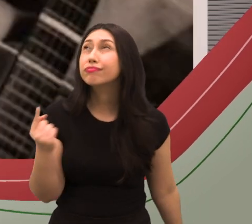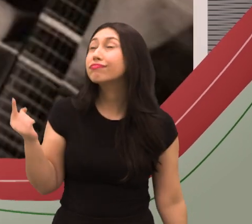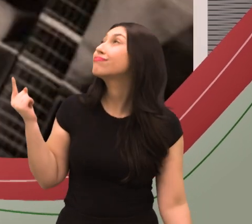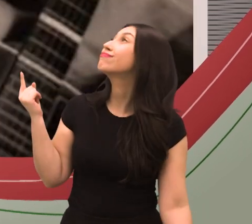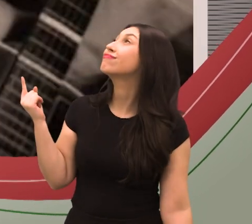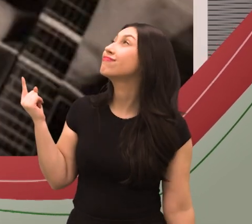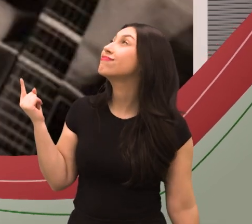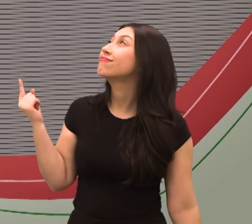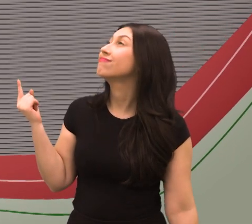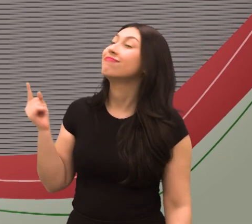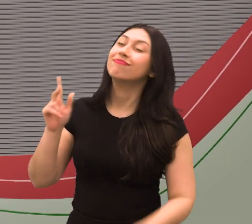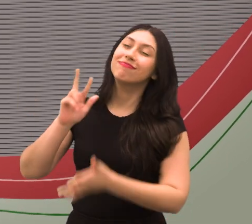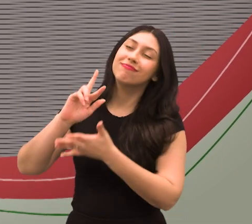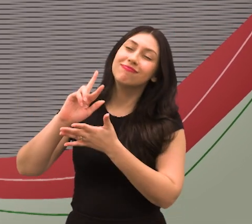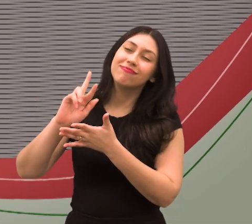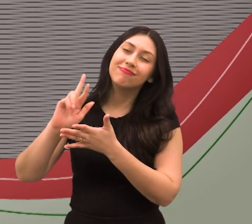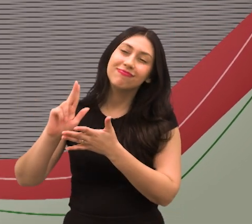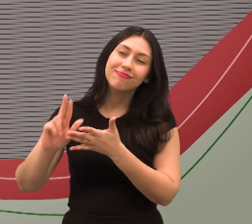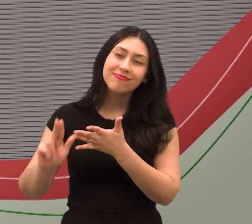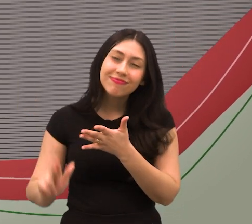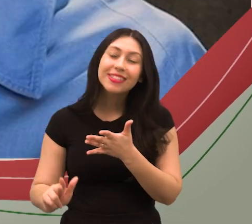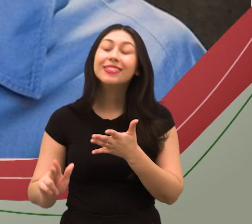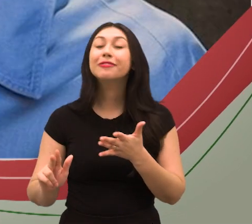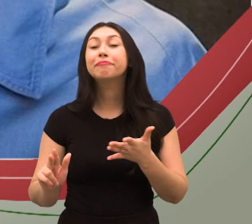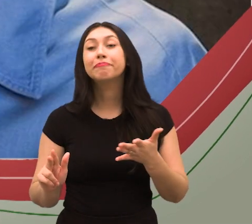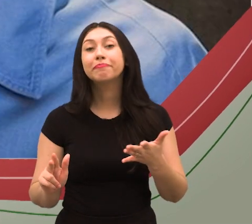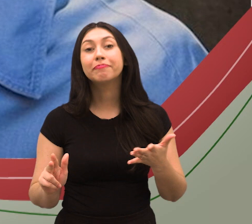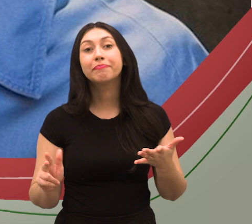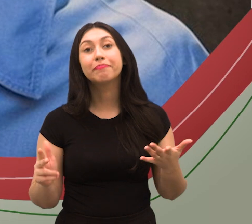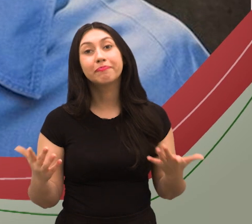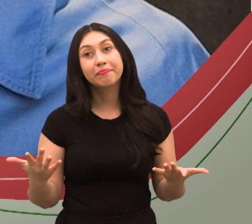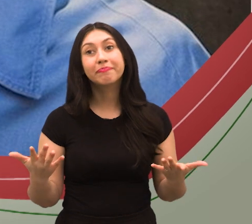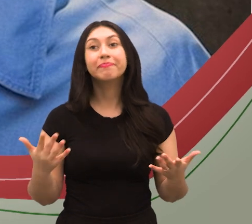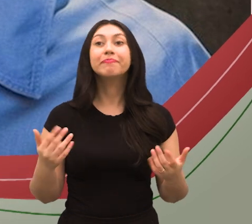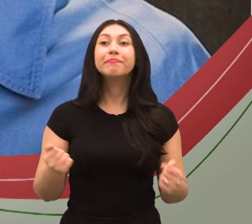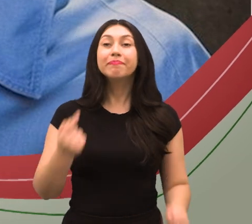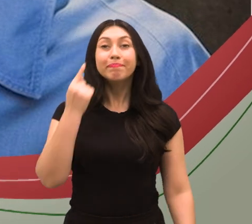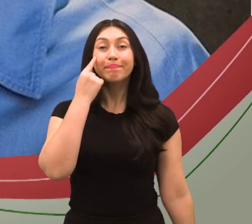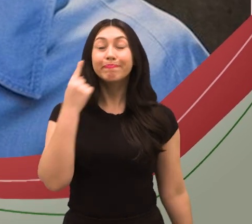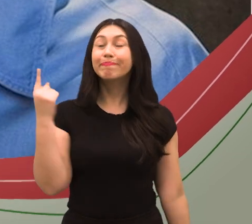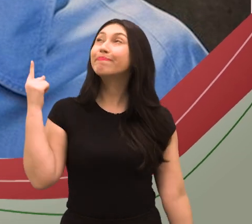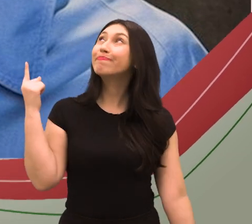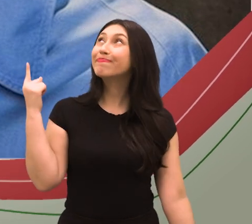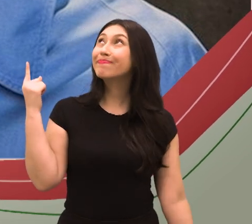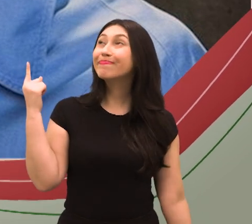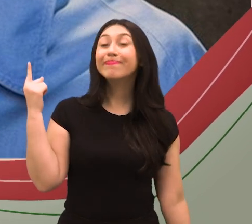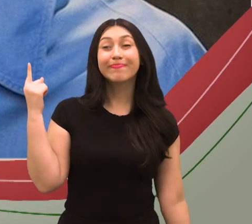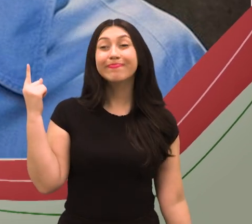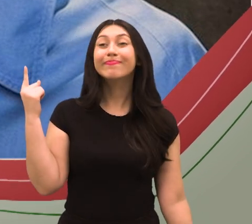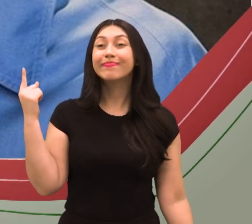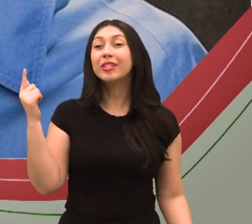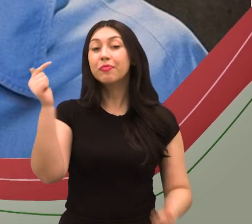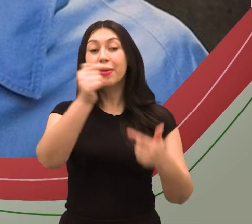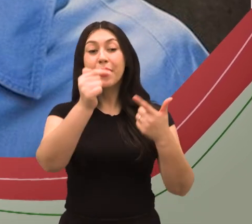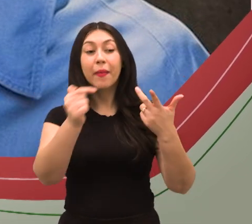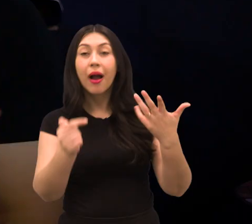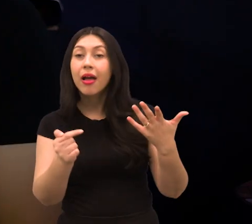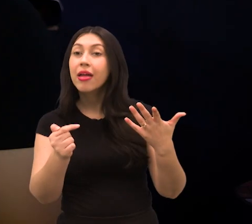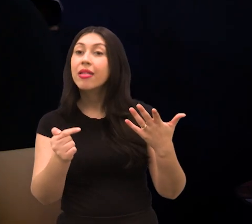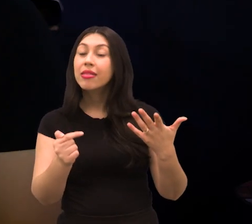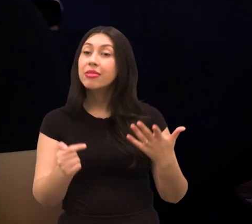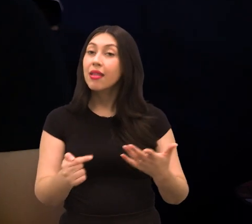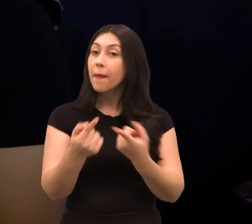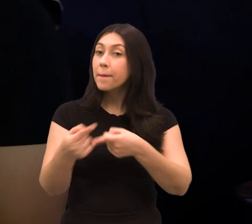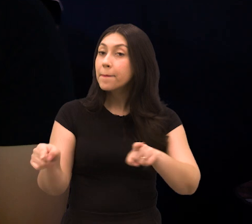Gonçalves, Orlando Silva, Paulinho da Viola, Caetano, Gil, toda essa coisa da música